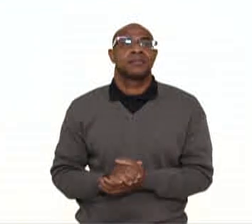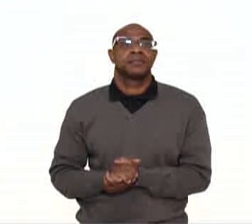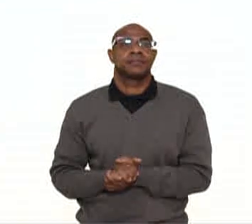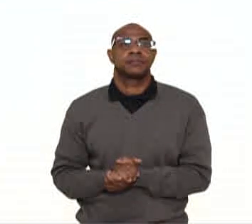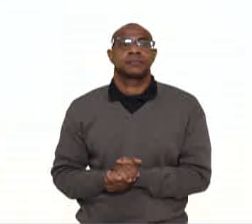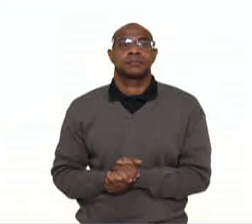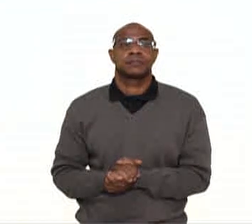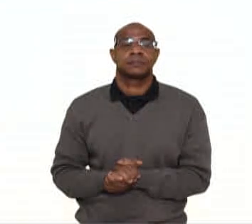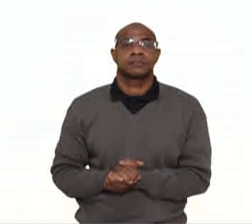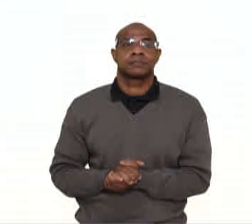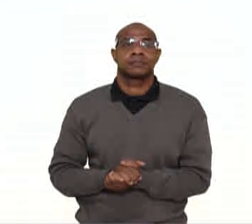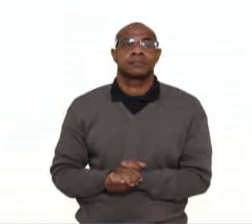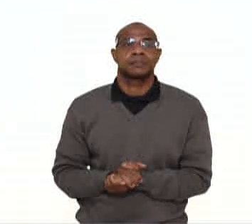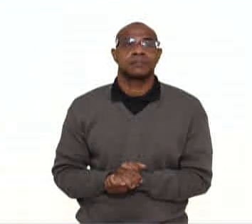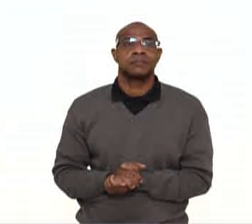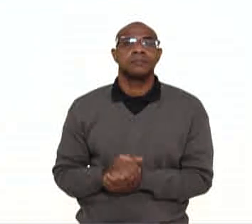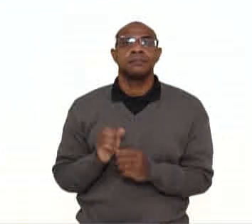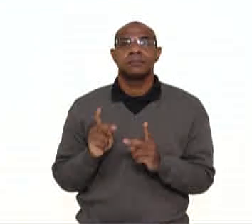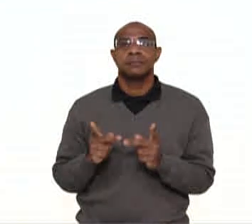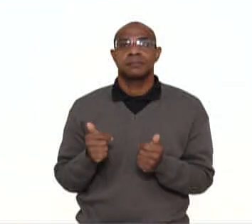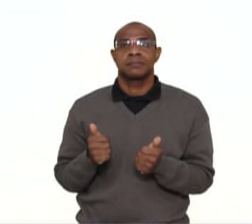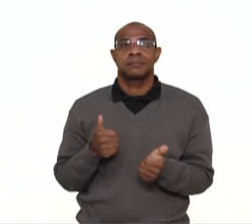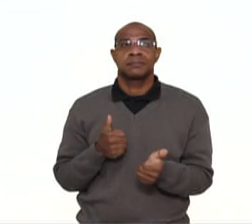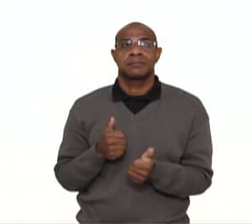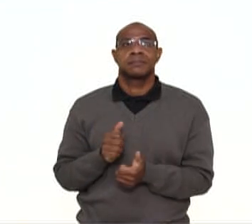25%. Certo?